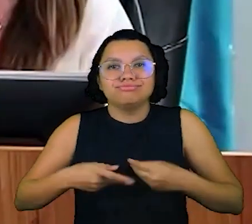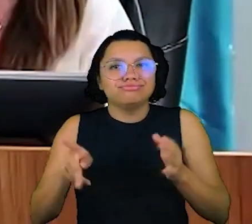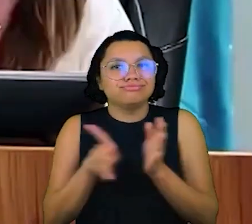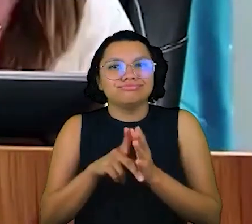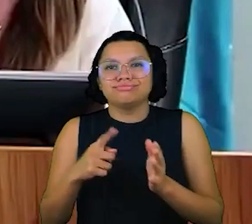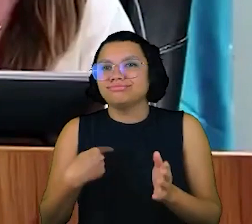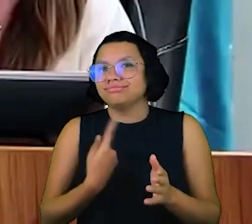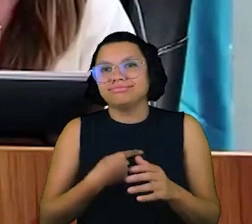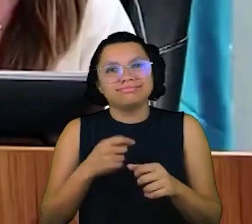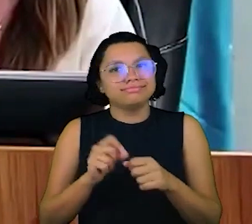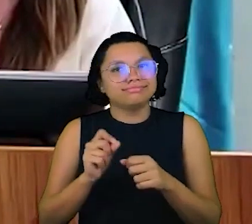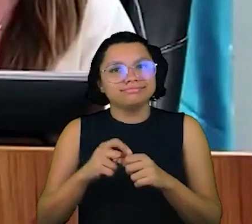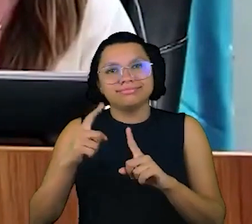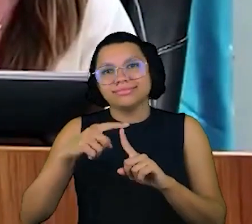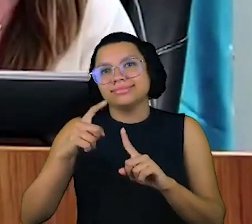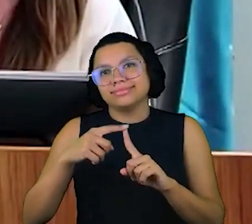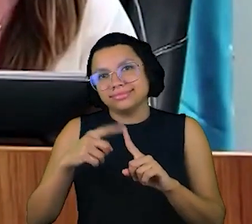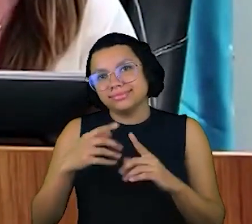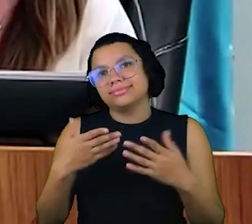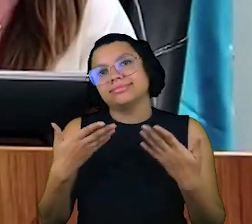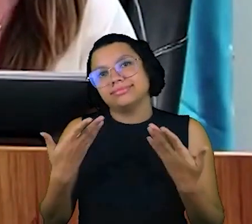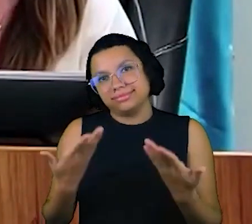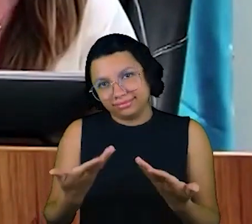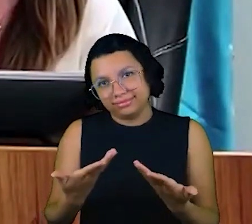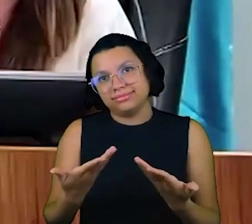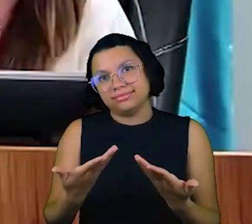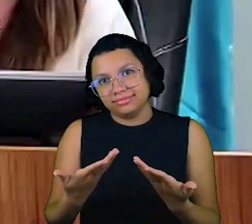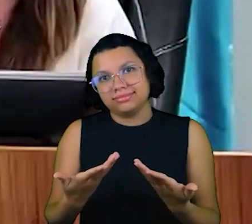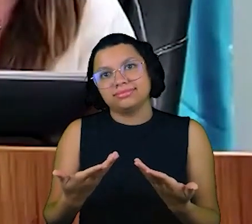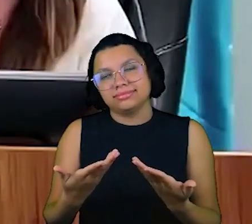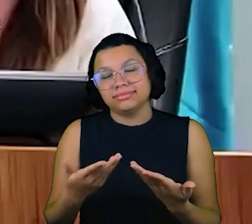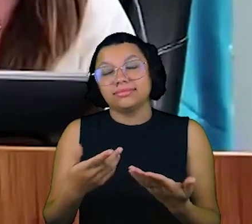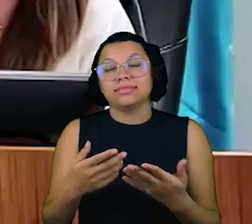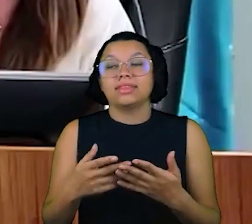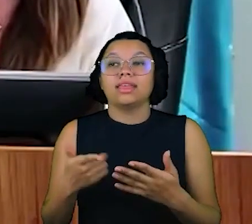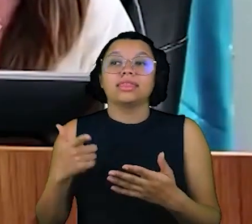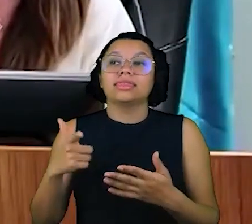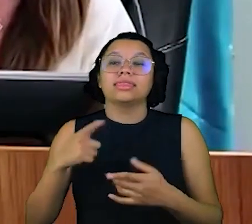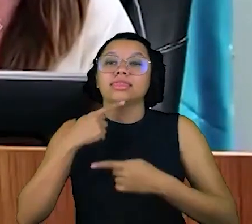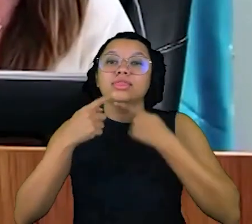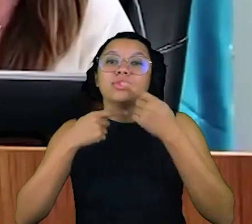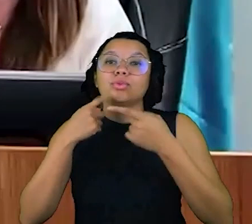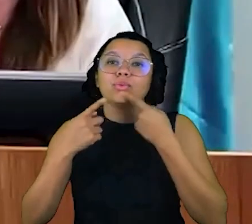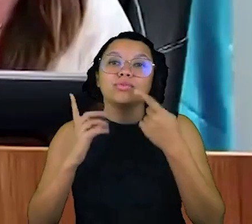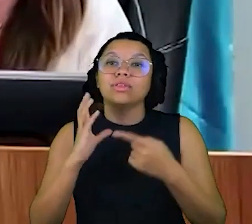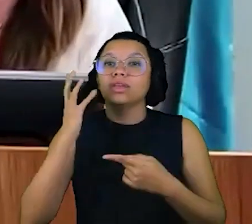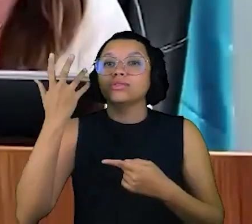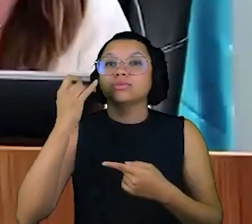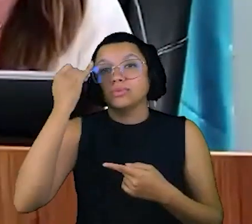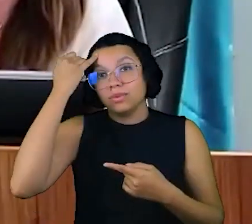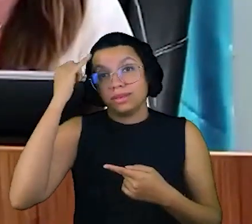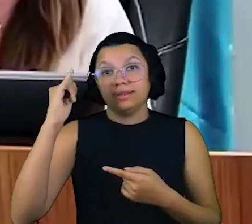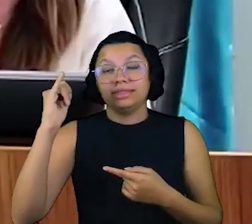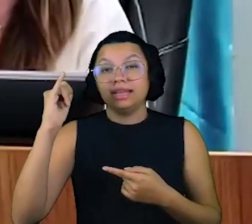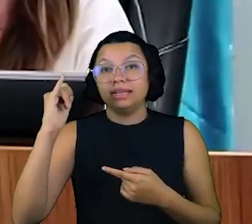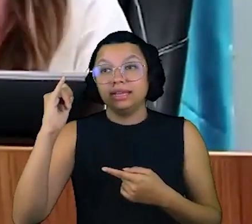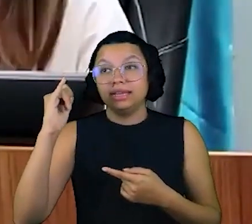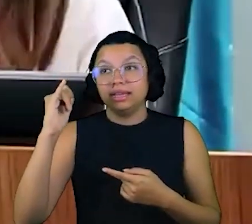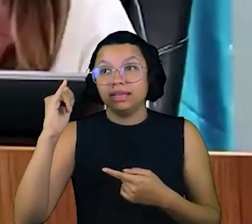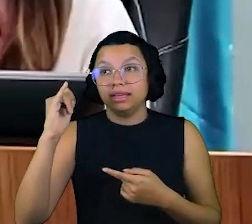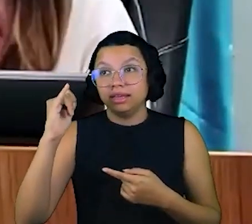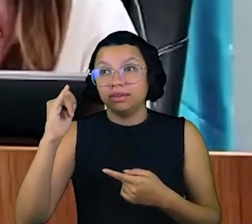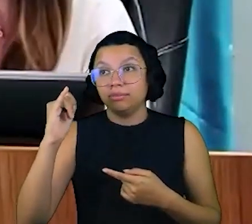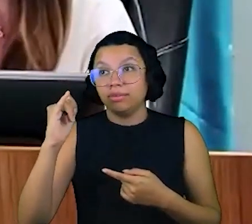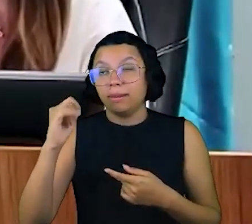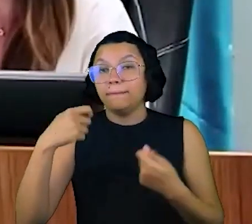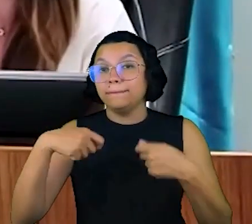Não nos cabe fazer esse tipo de exortação. Não tenho a menor dúvida de que a solução